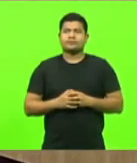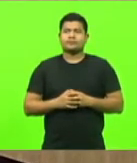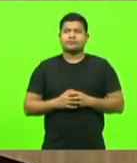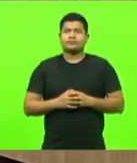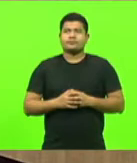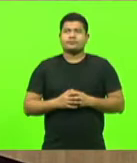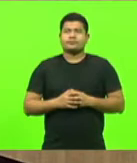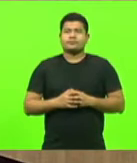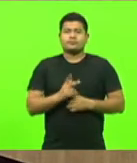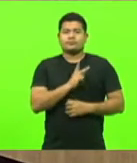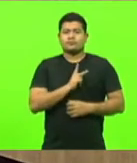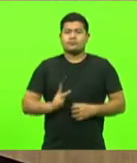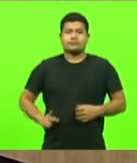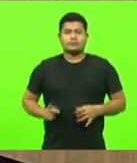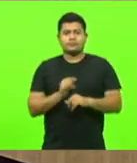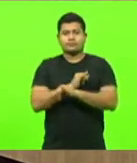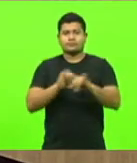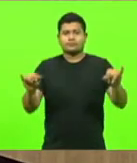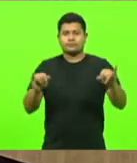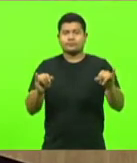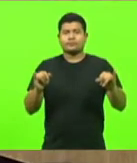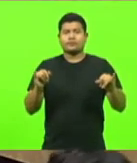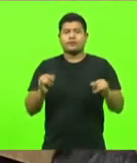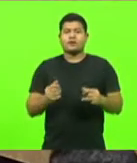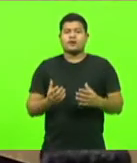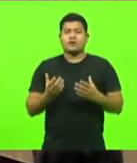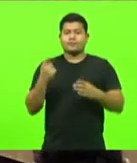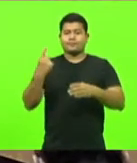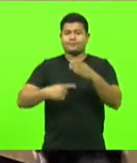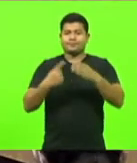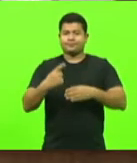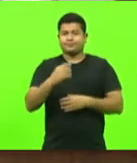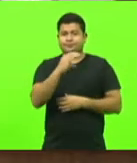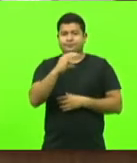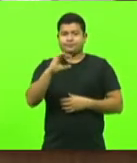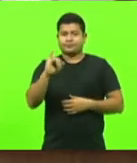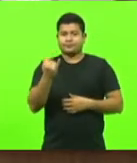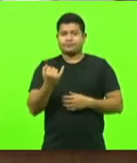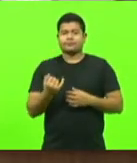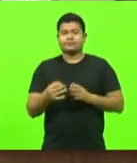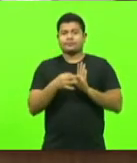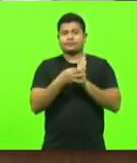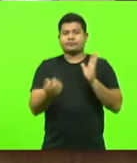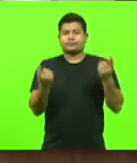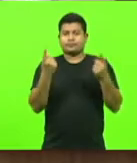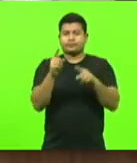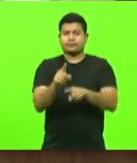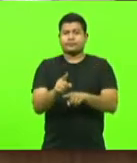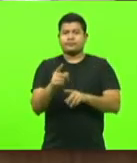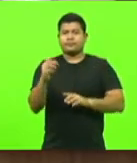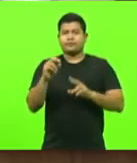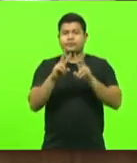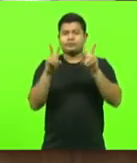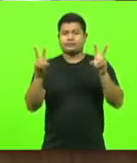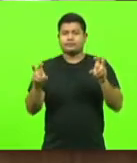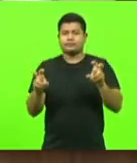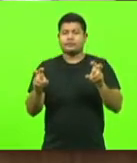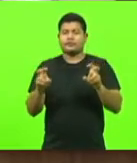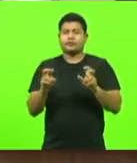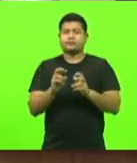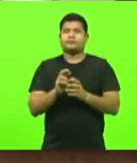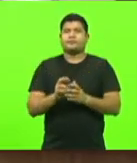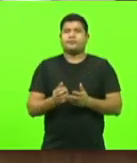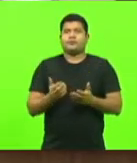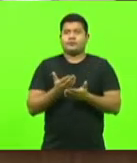A presidência comunica que a Comissão de Constituição e Justiça apresentou parecer contrário às seguintes matérias e que as mesmas terão